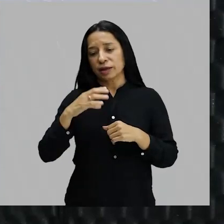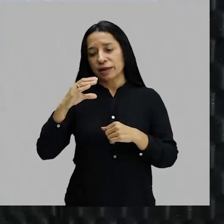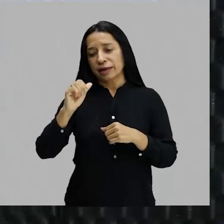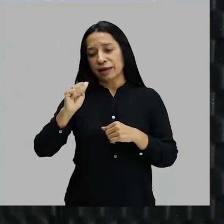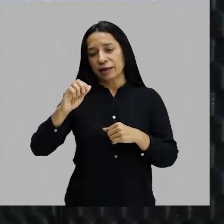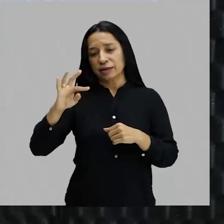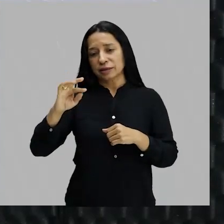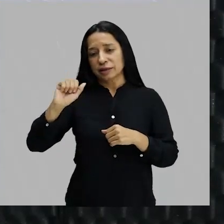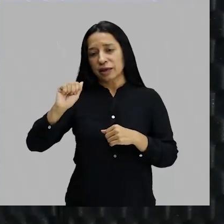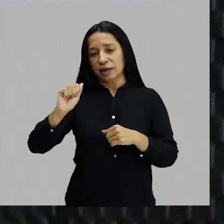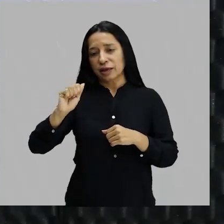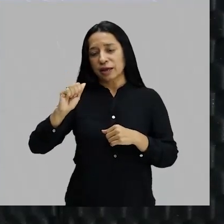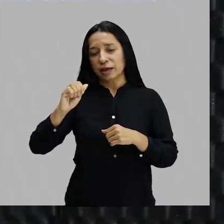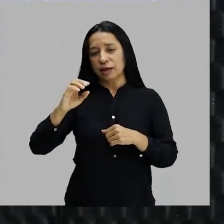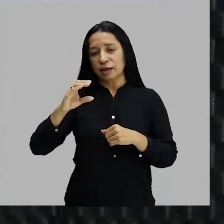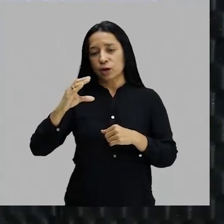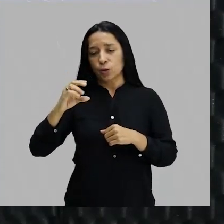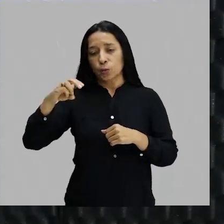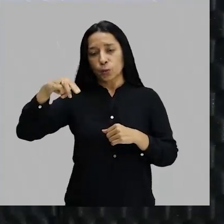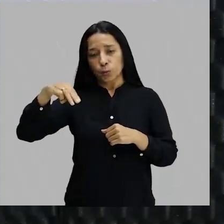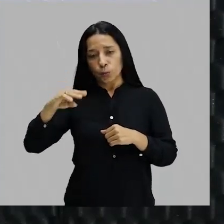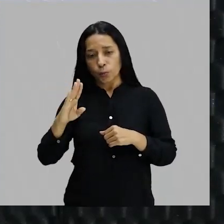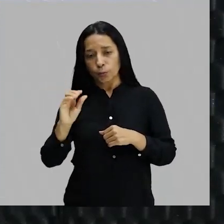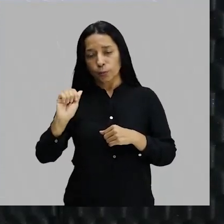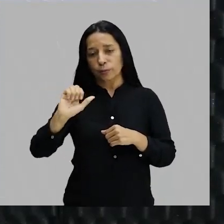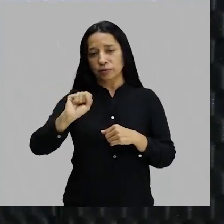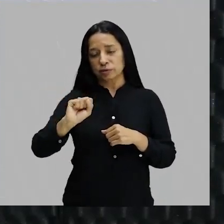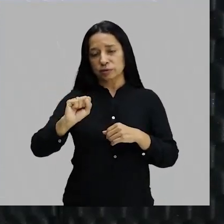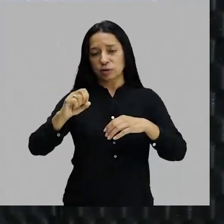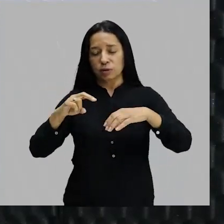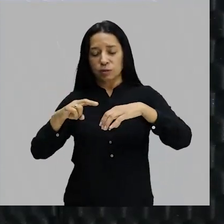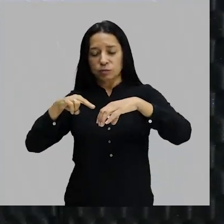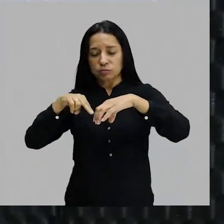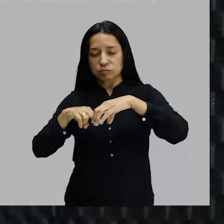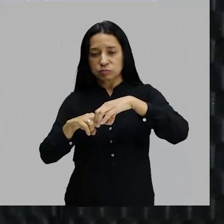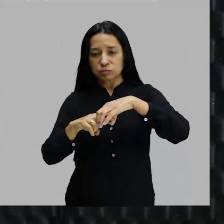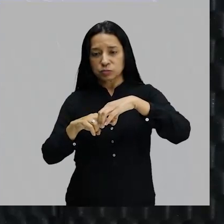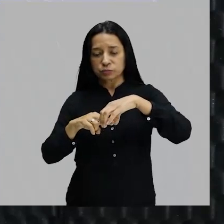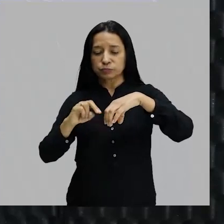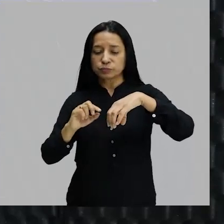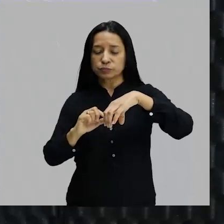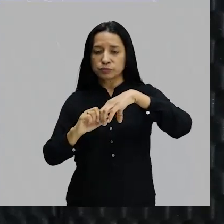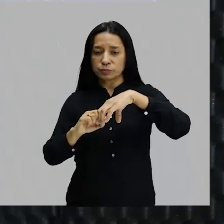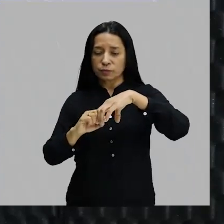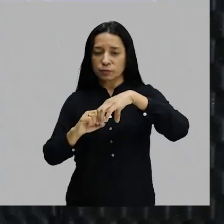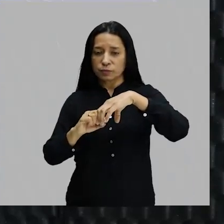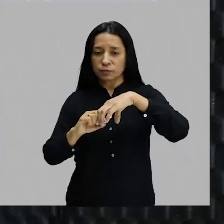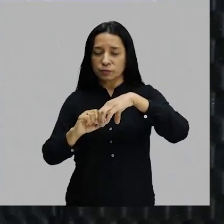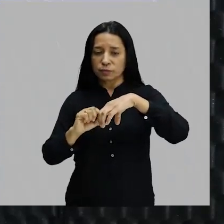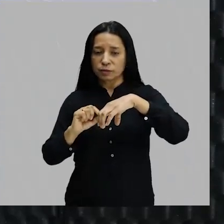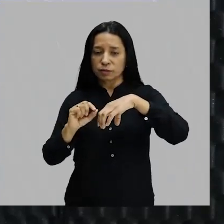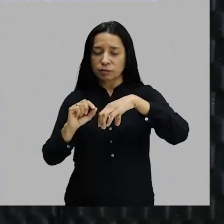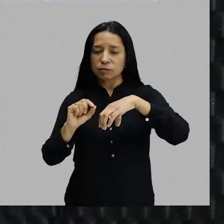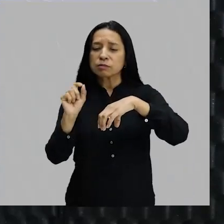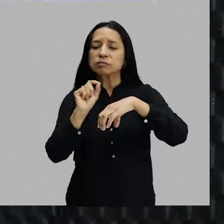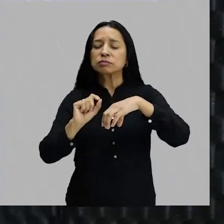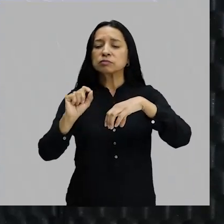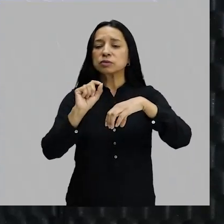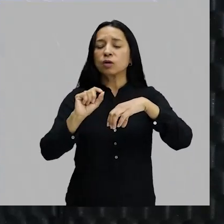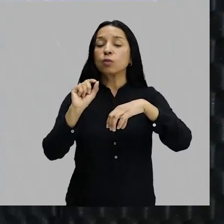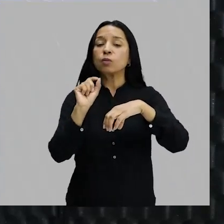catacumbas, já ouviram esse nome? Não é catatumbas, como catacumbas, certo? Essas catacumbas, elas